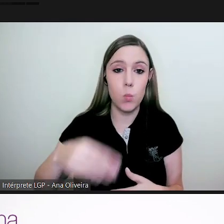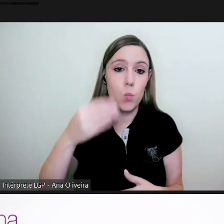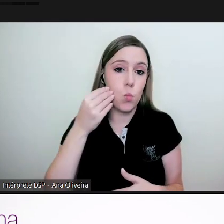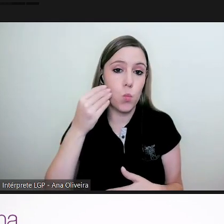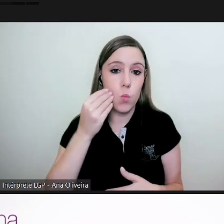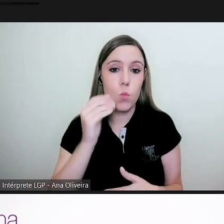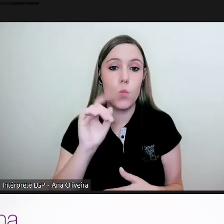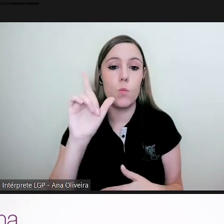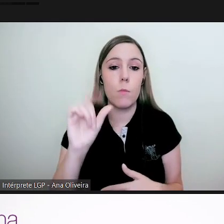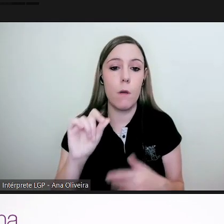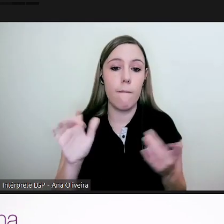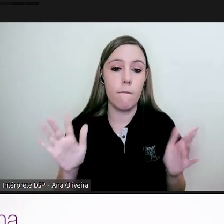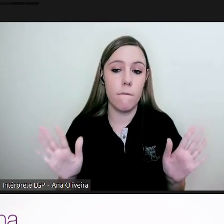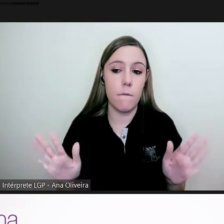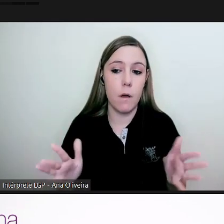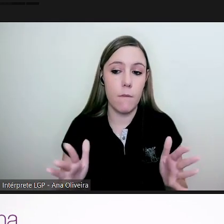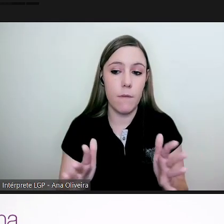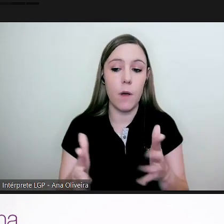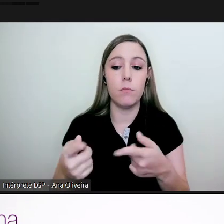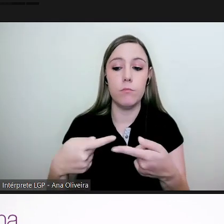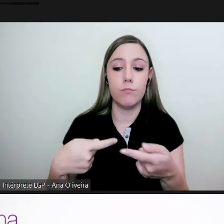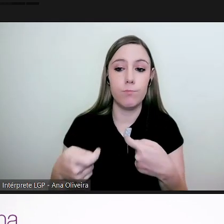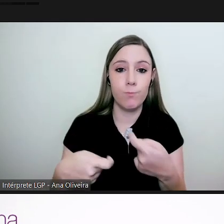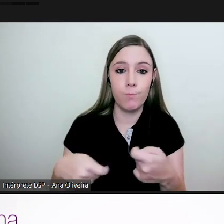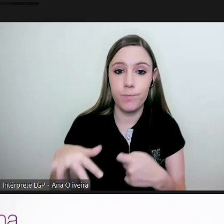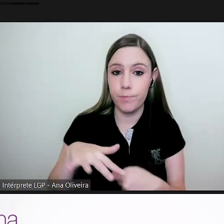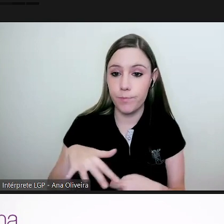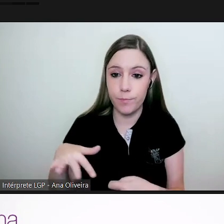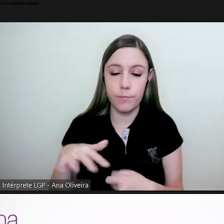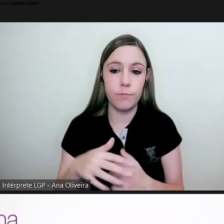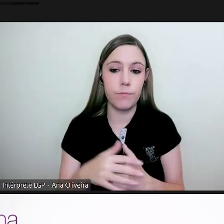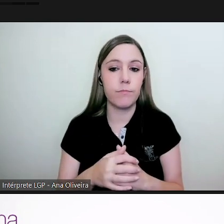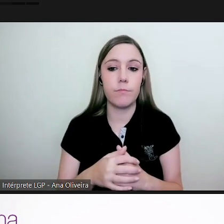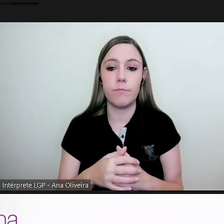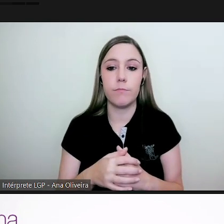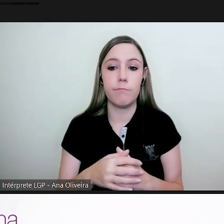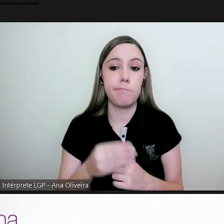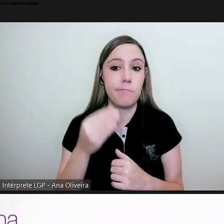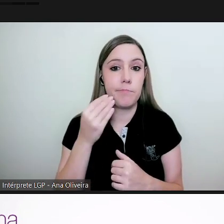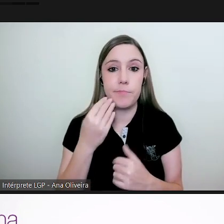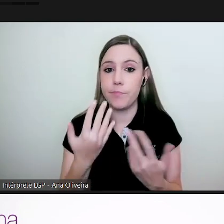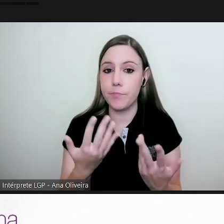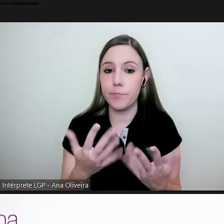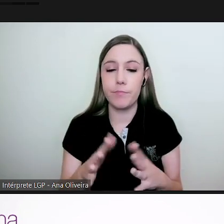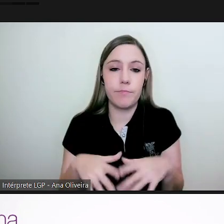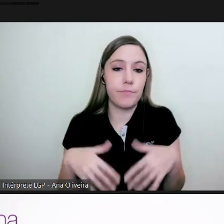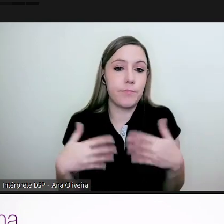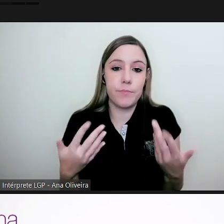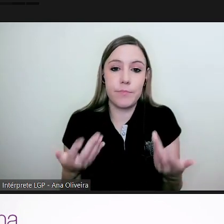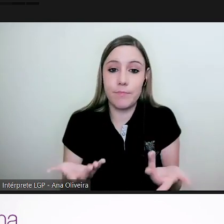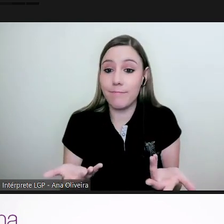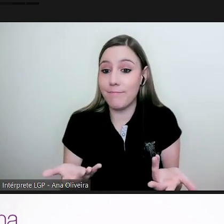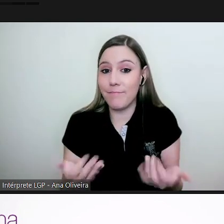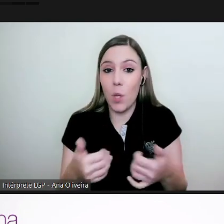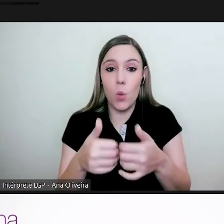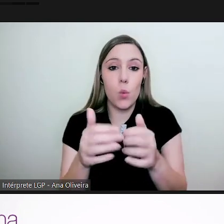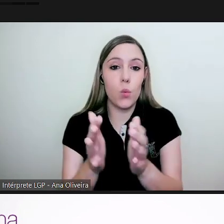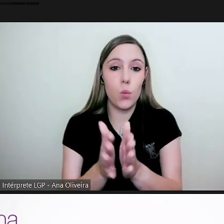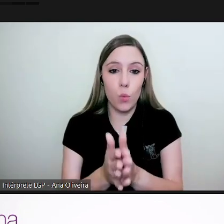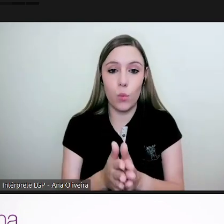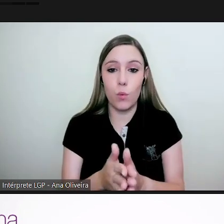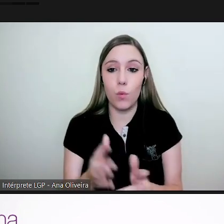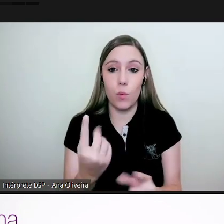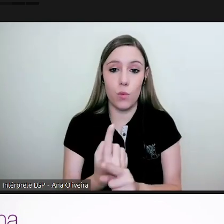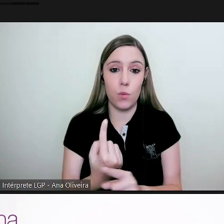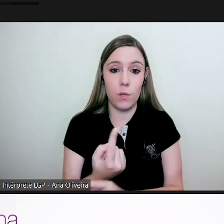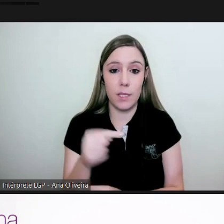como potenciam o comércio local, circularidade, enfim, todos estes